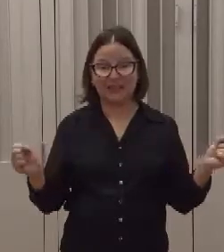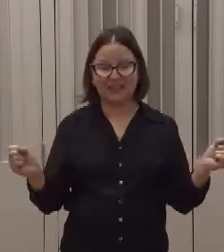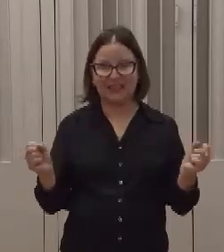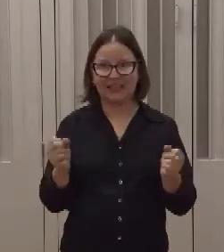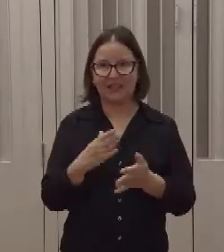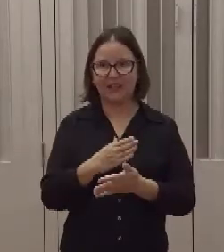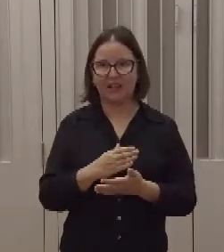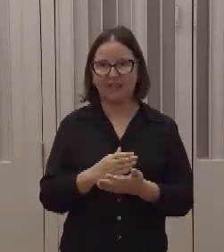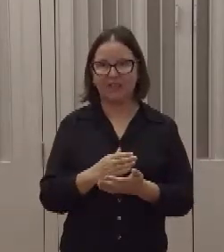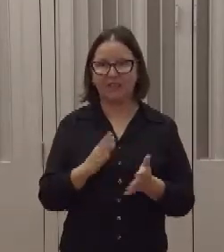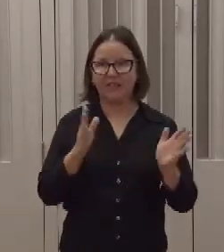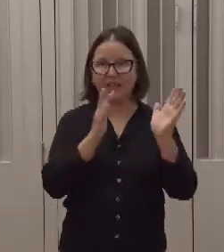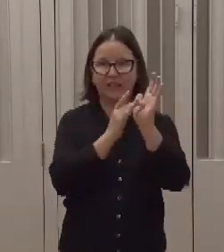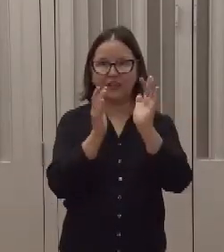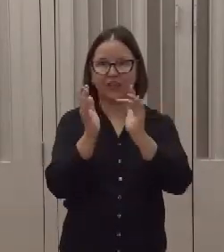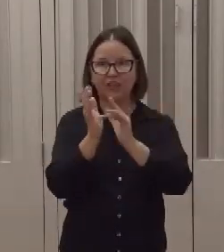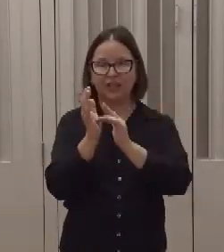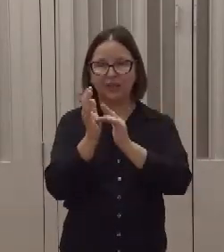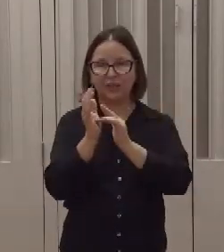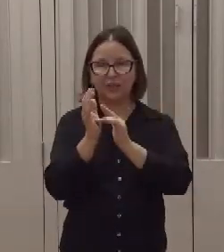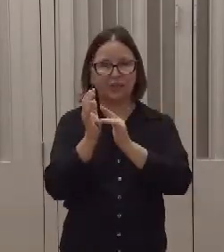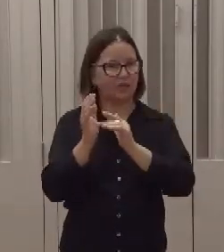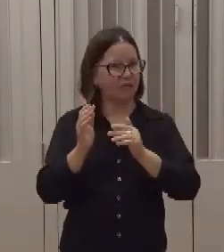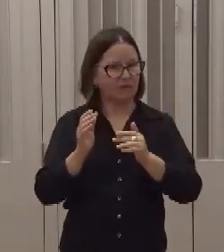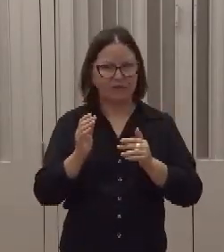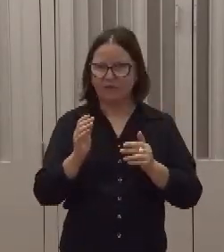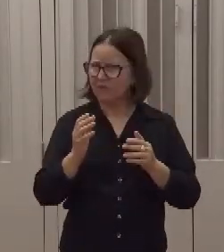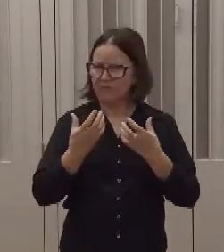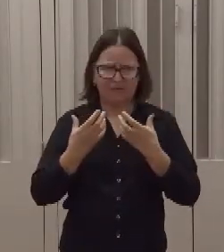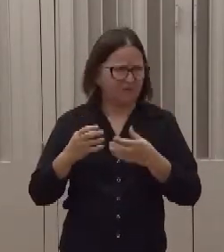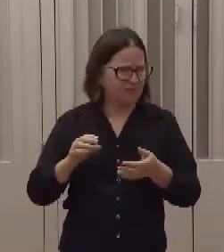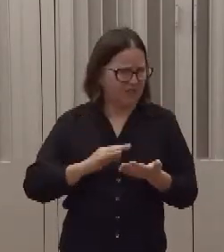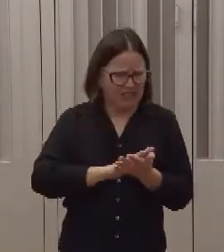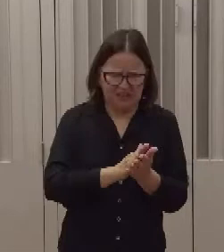um revolucionário que quer pôr tudo abaixo.